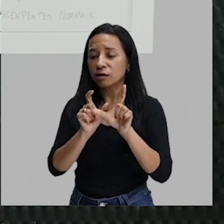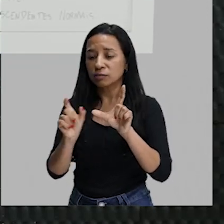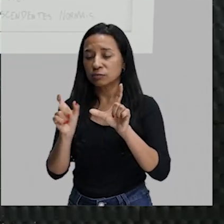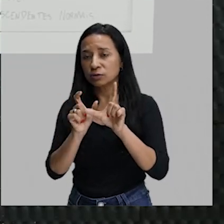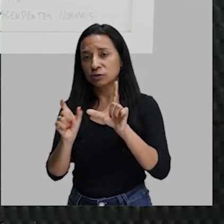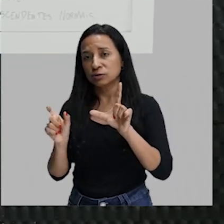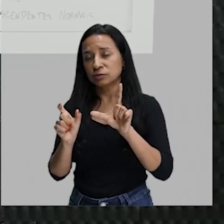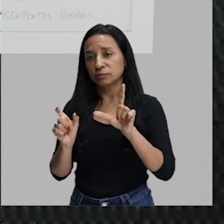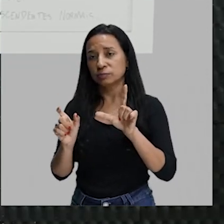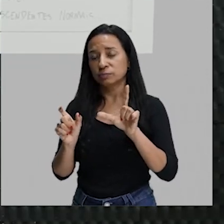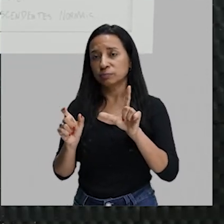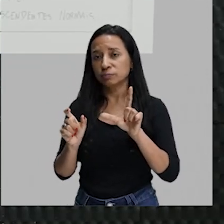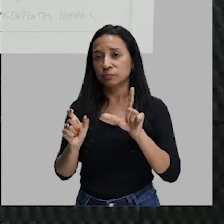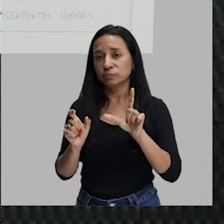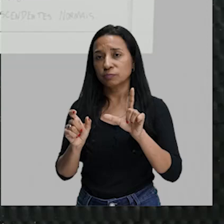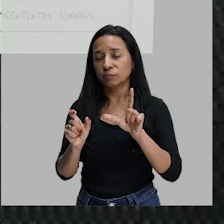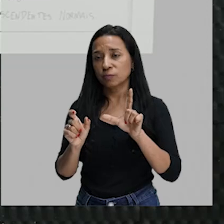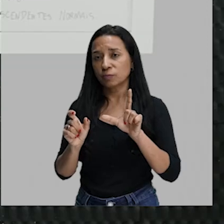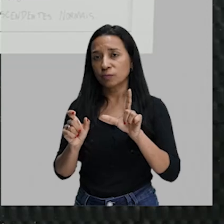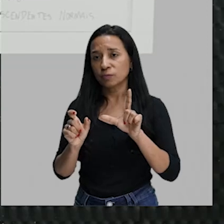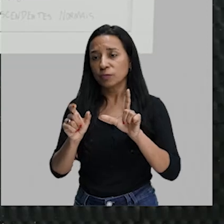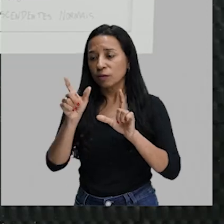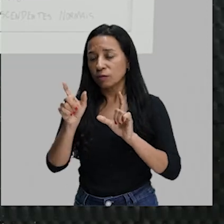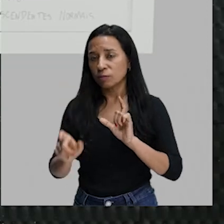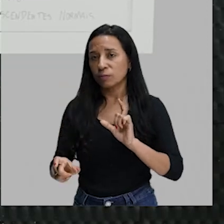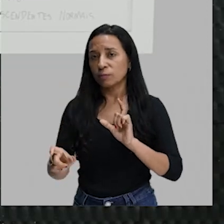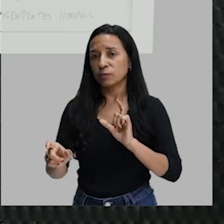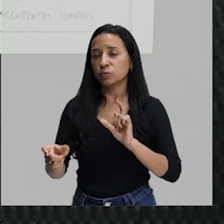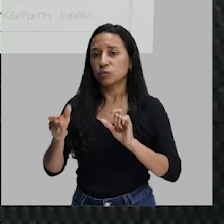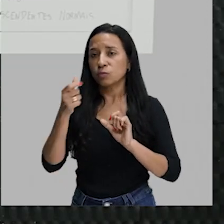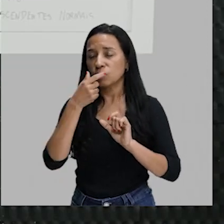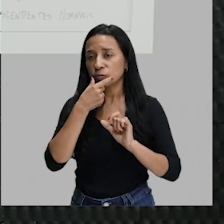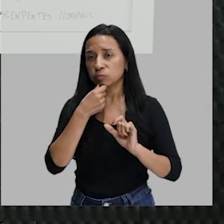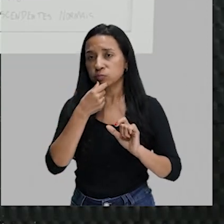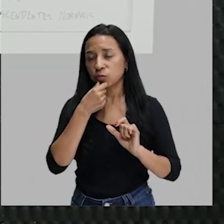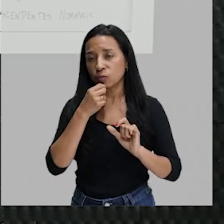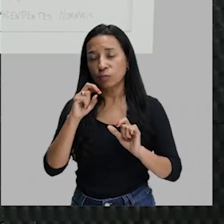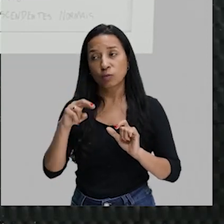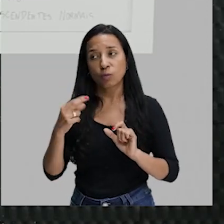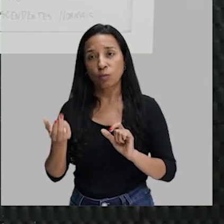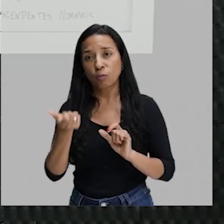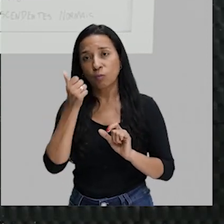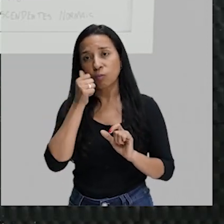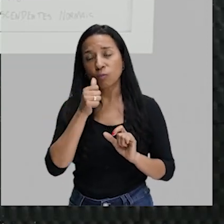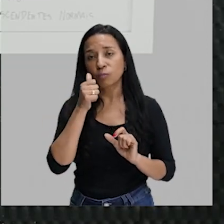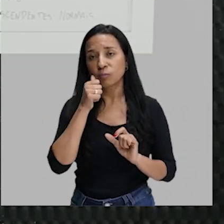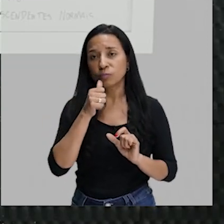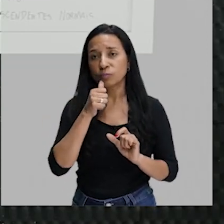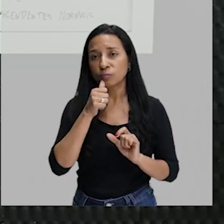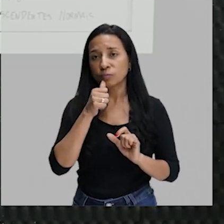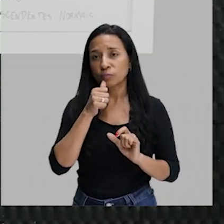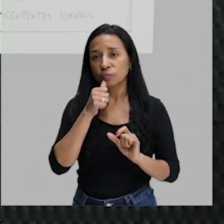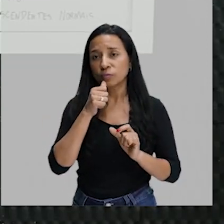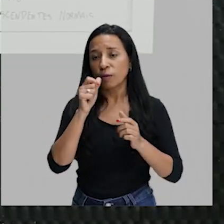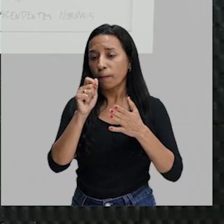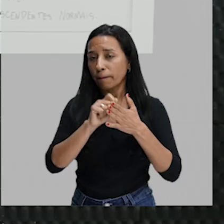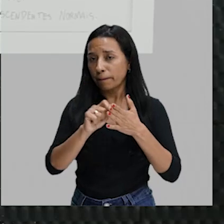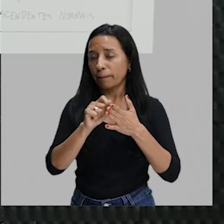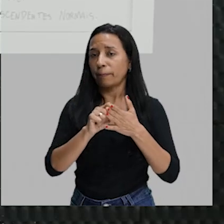O indivíduo que for do sexo masculino ou do sexo feminino, e se ele tiver